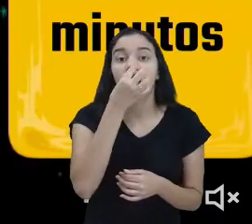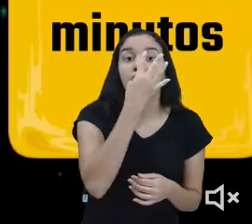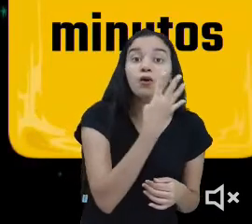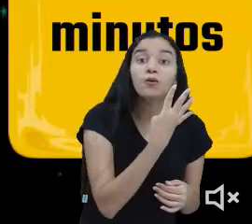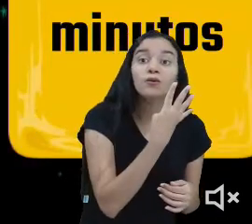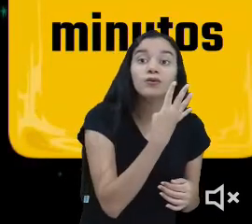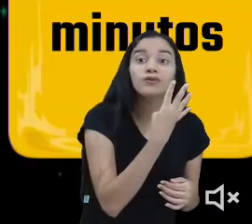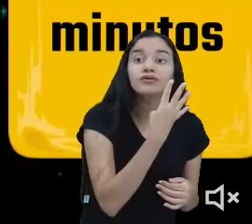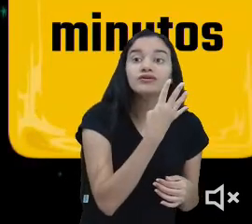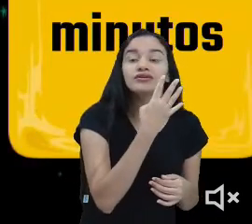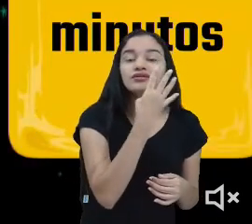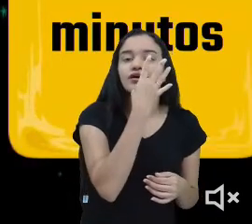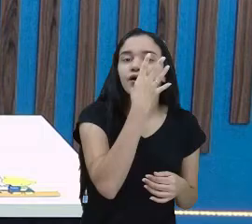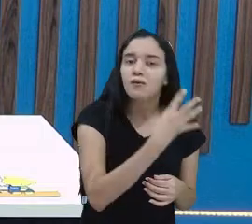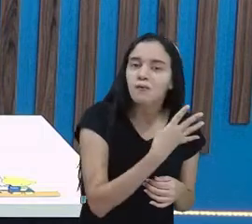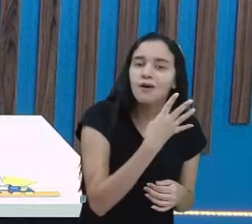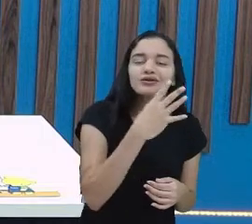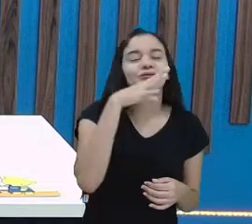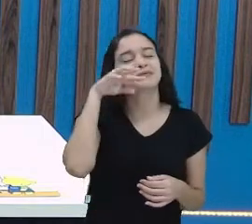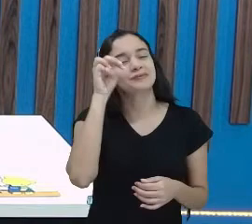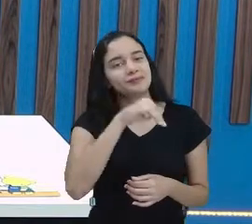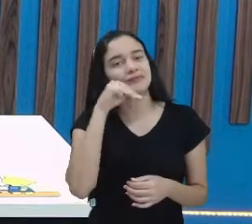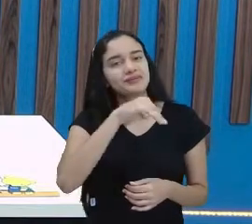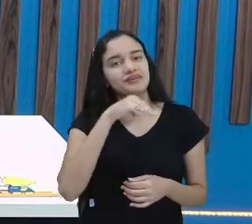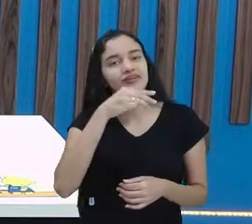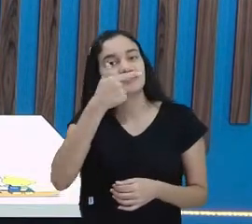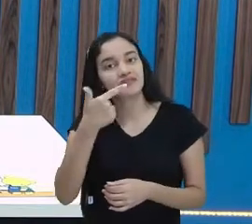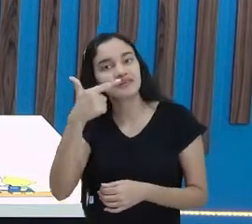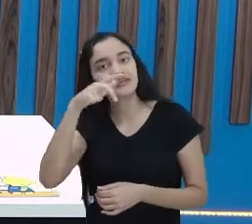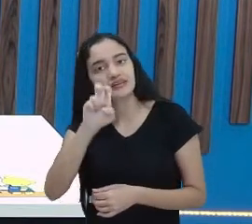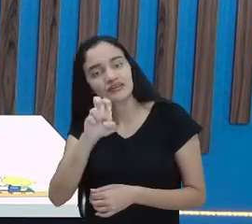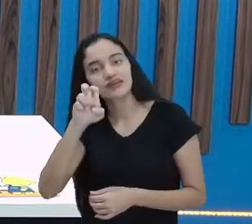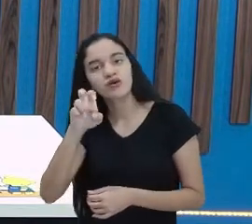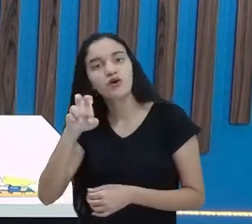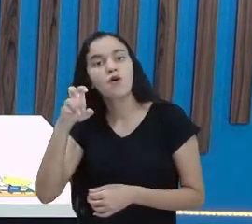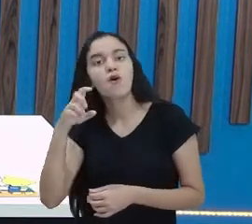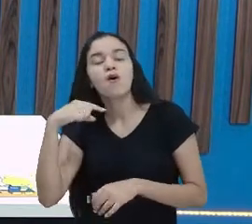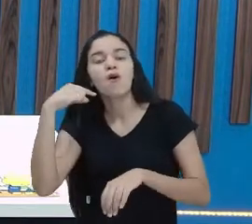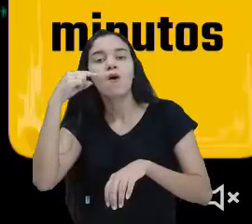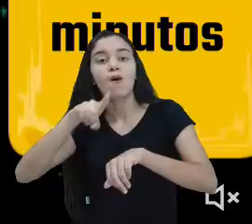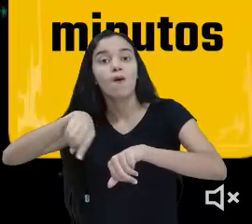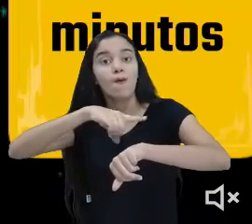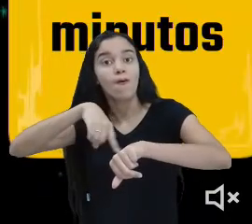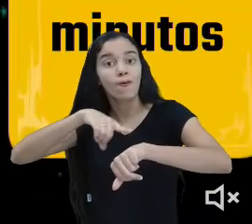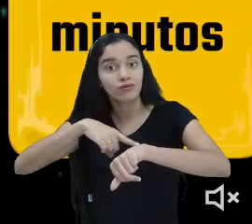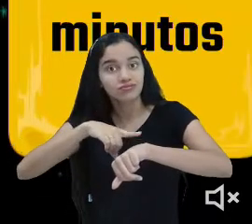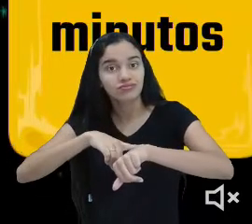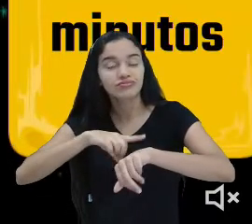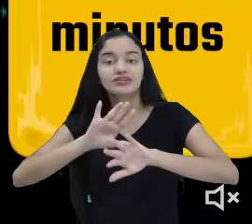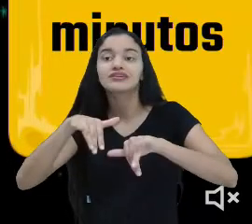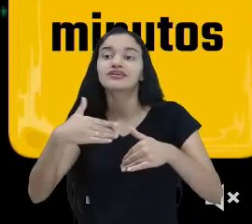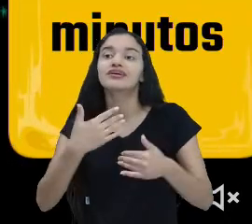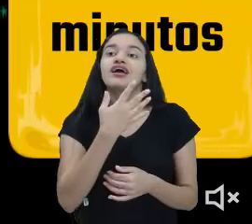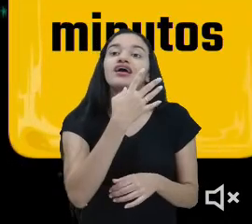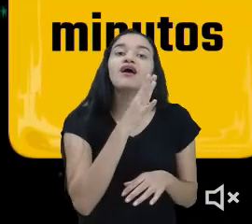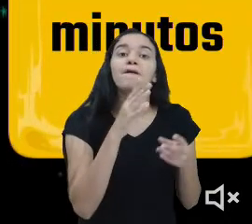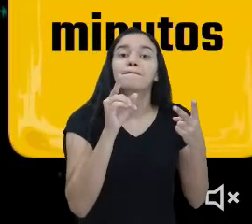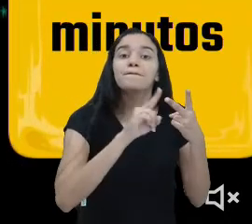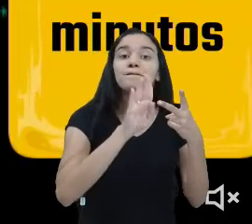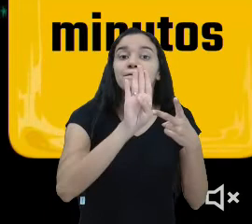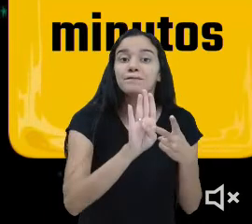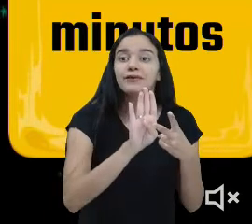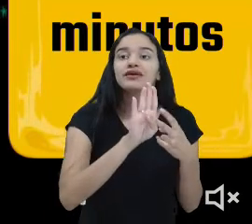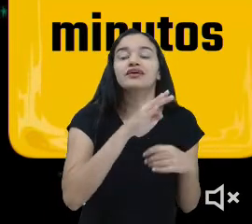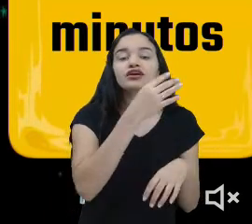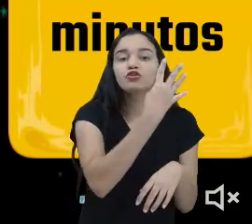4 horas, né? 4 minutos, 4 e 25 minutos e 25 horas, isso E mesmo. na letra B... 4 horas e